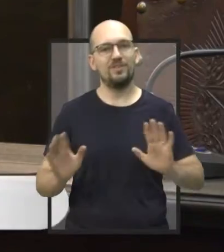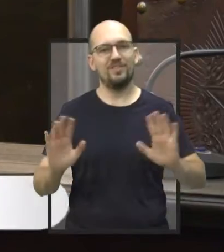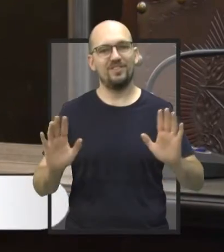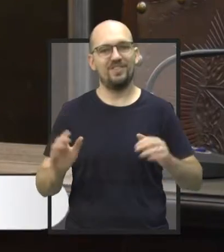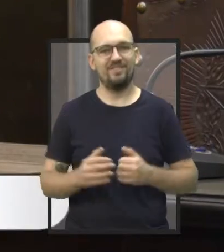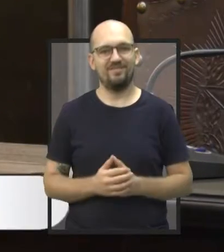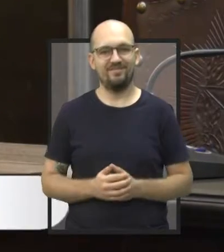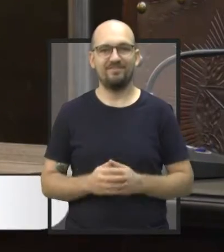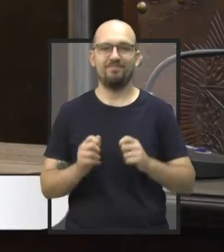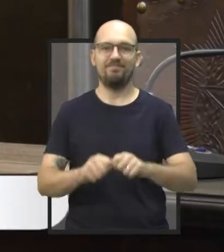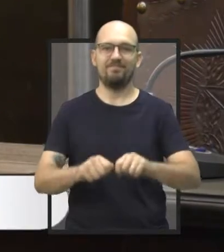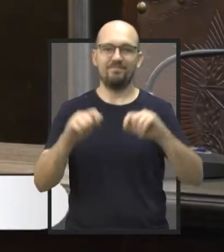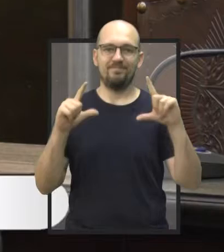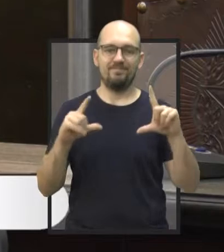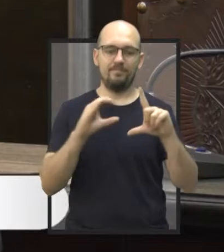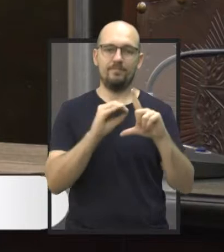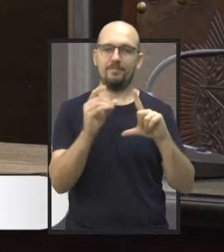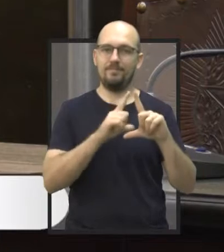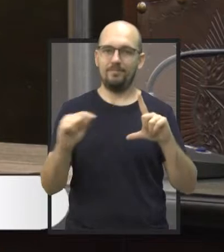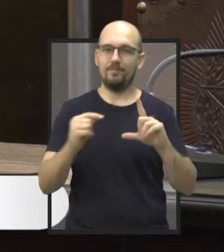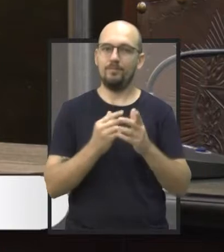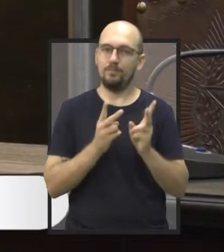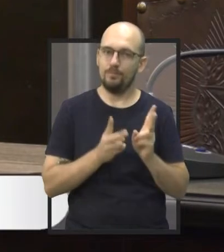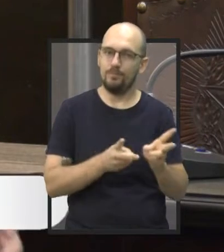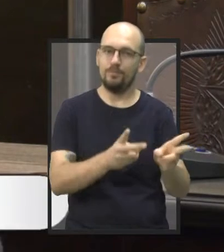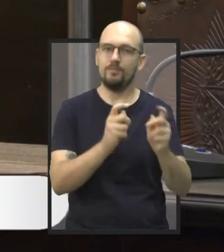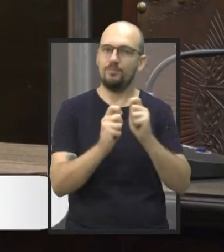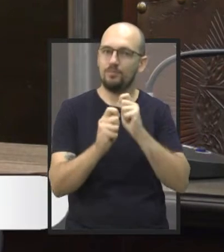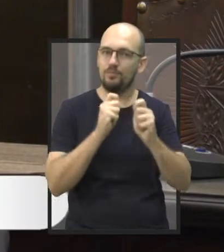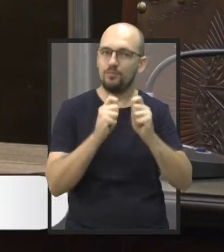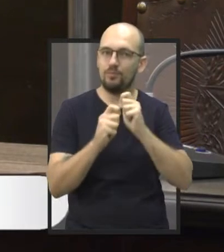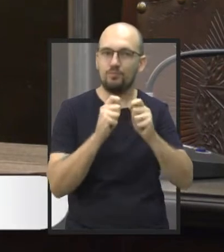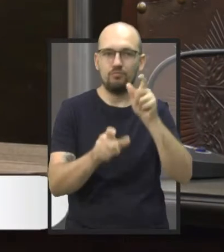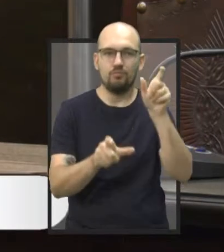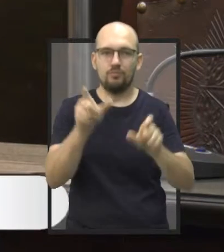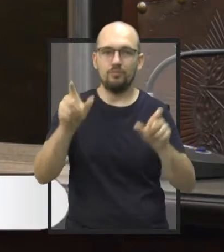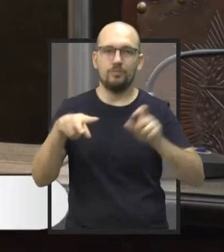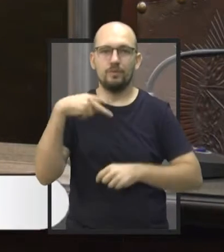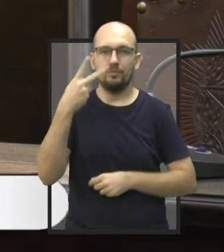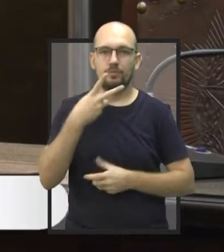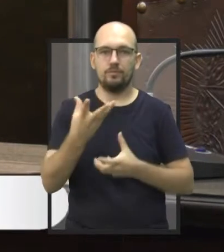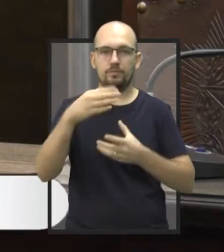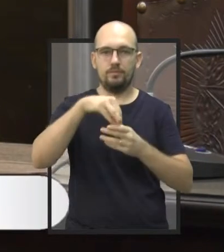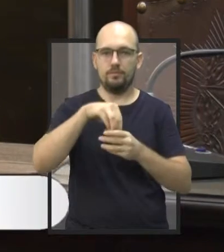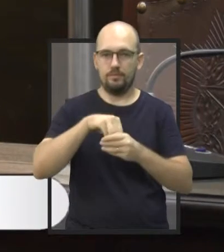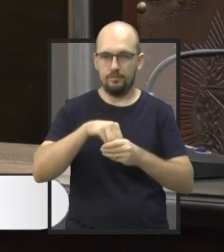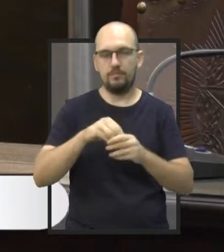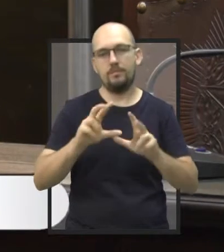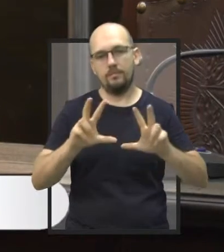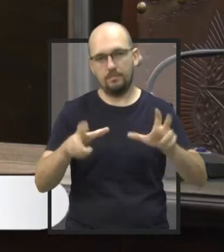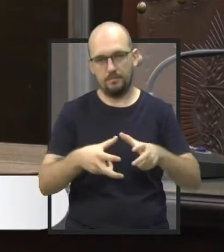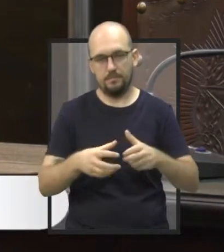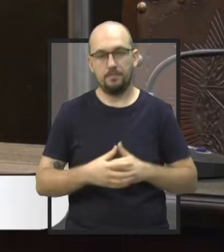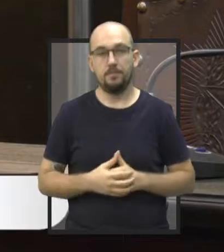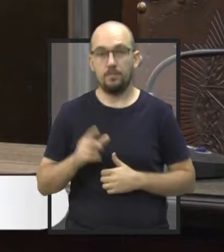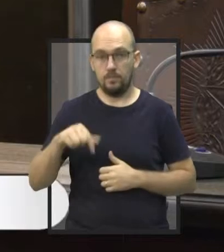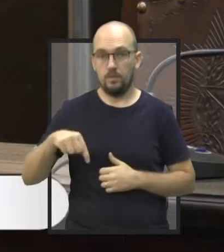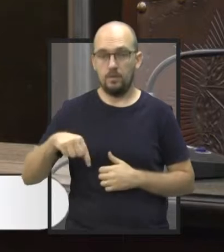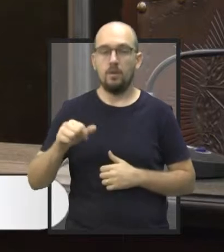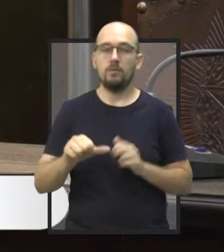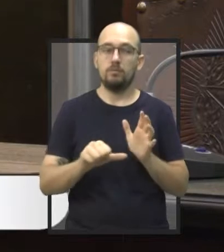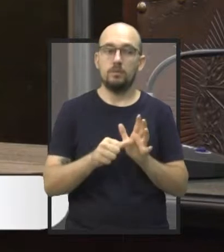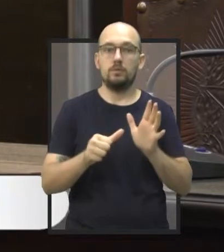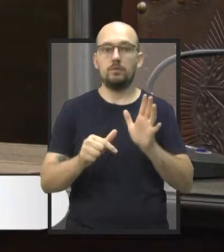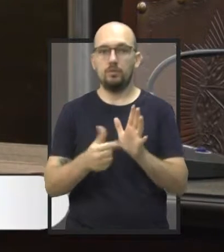Olá, a TV Câmara segue entrevistando os vereadores que compõem o Legislativo Municipal. Esta é a segunda rodada do programa Fala